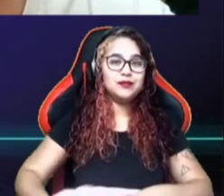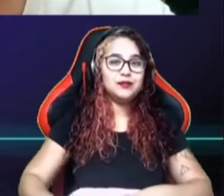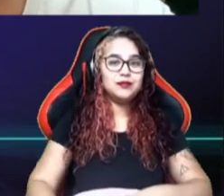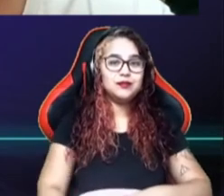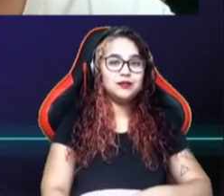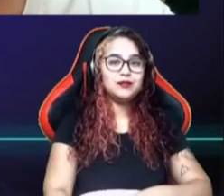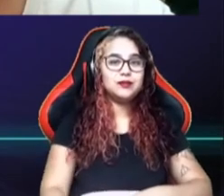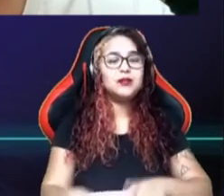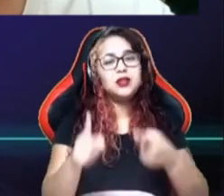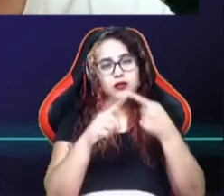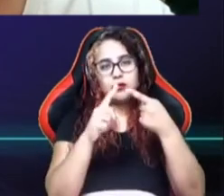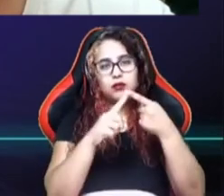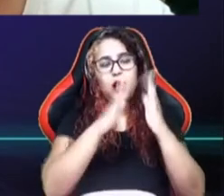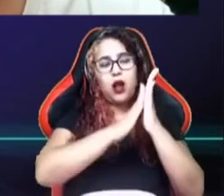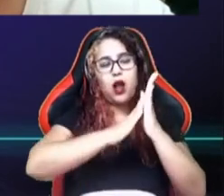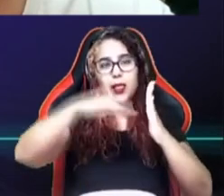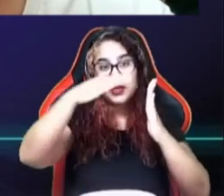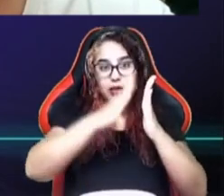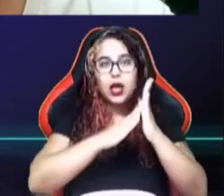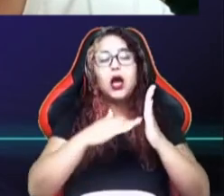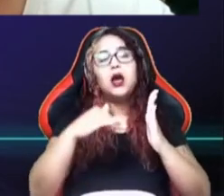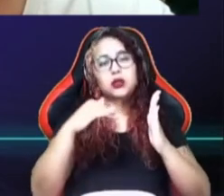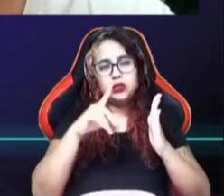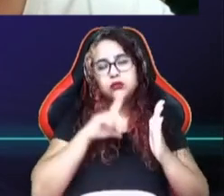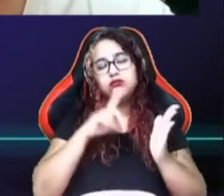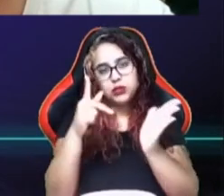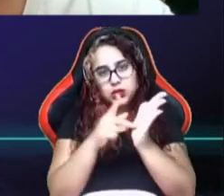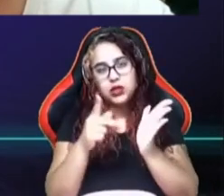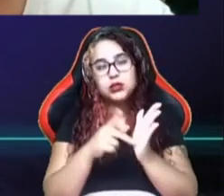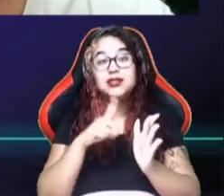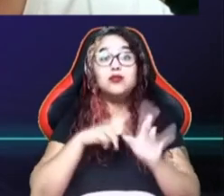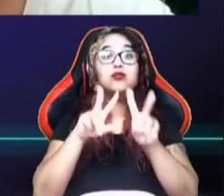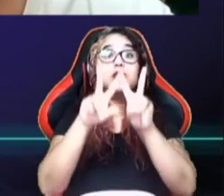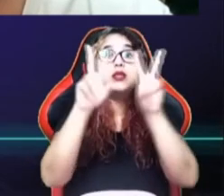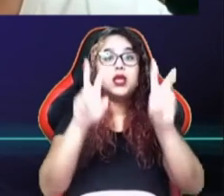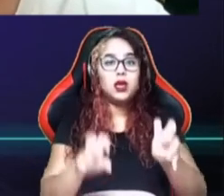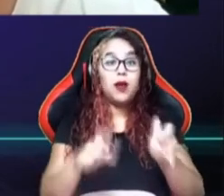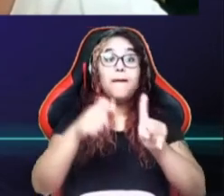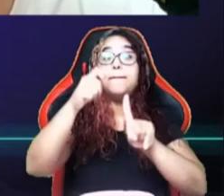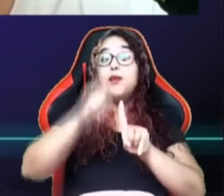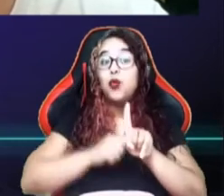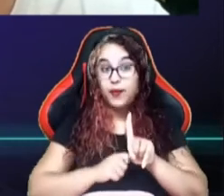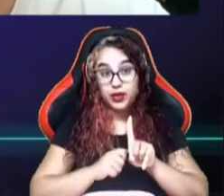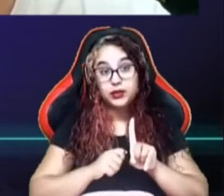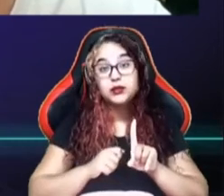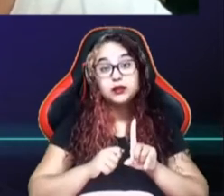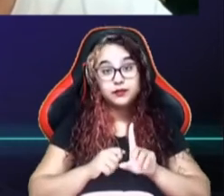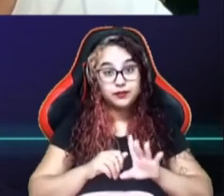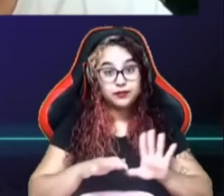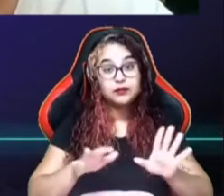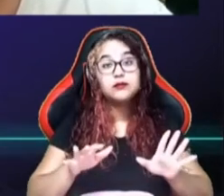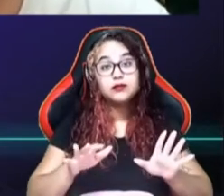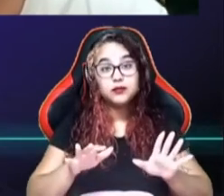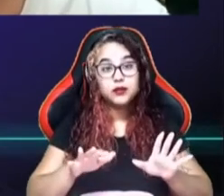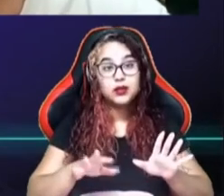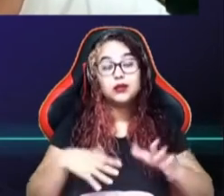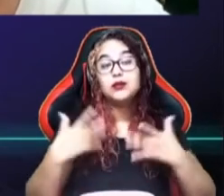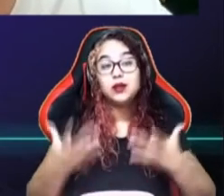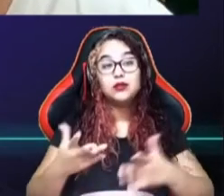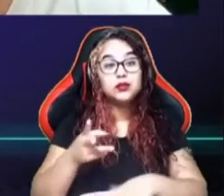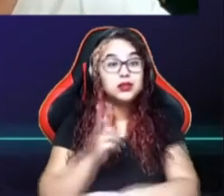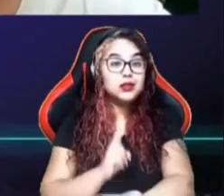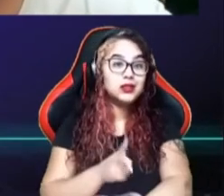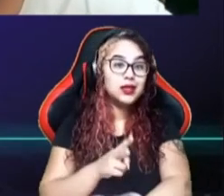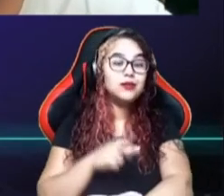tem mesmo, e que a gente tem meio que um tema lá por mês. Então, isso aí já é por si só. Todo mês a gente tem algo